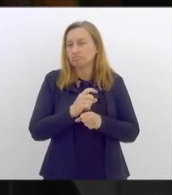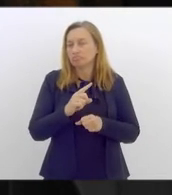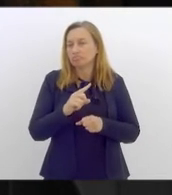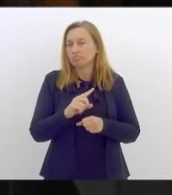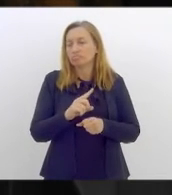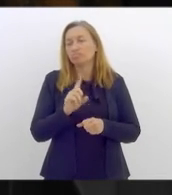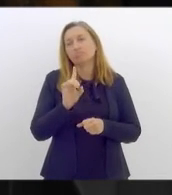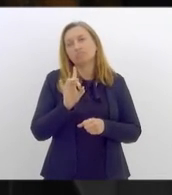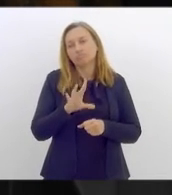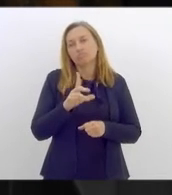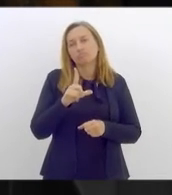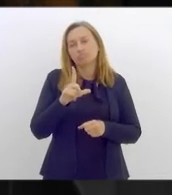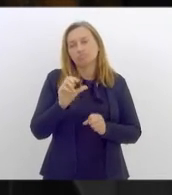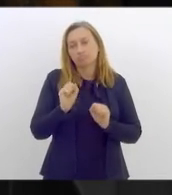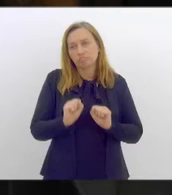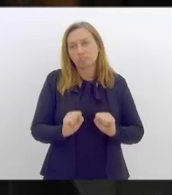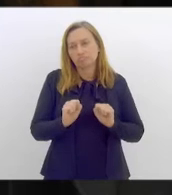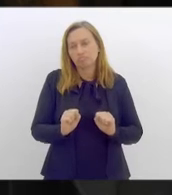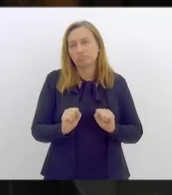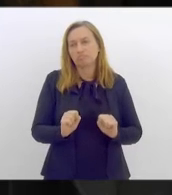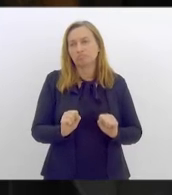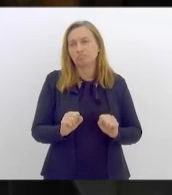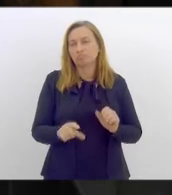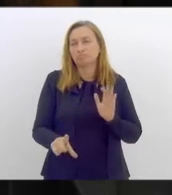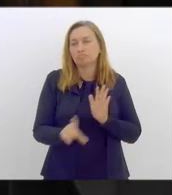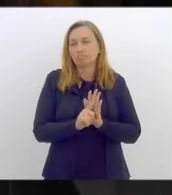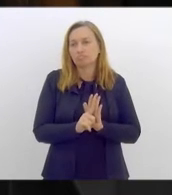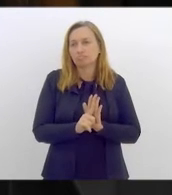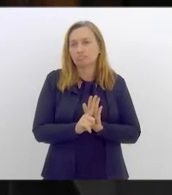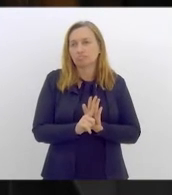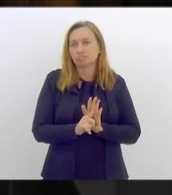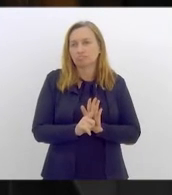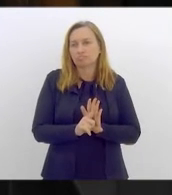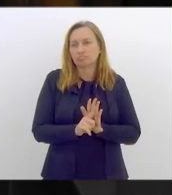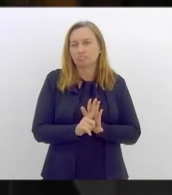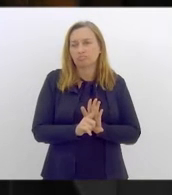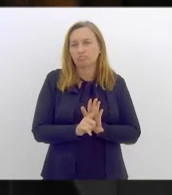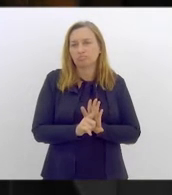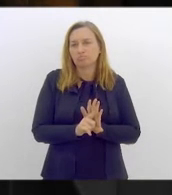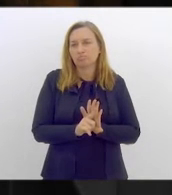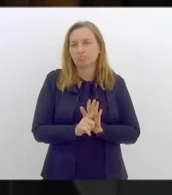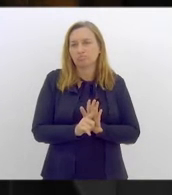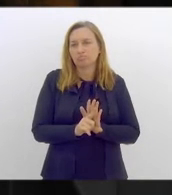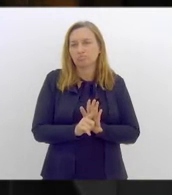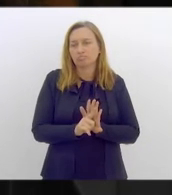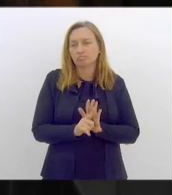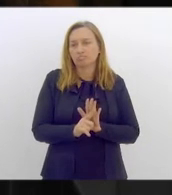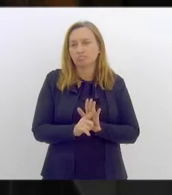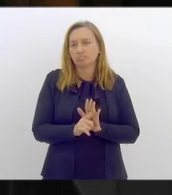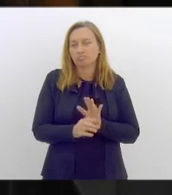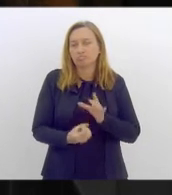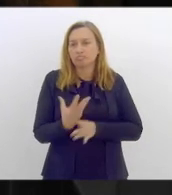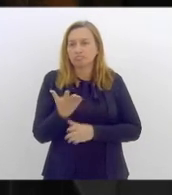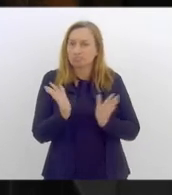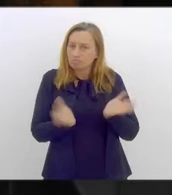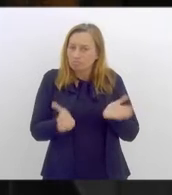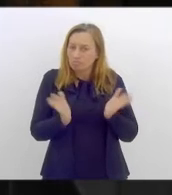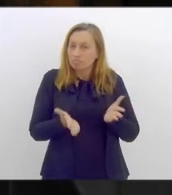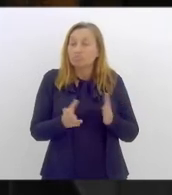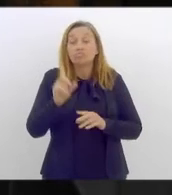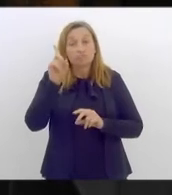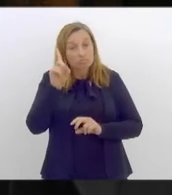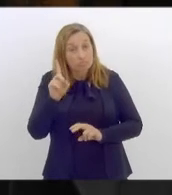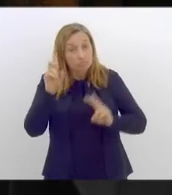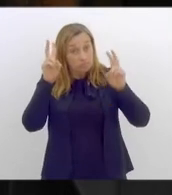só pode ter lei sancionada este ano então este é um